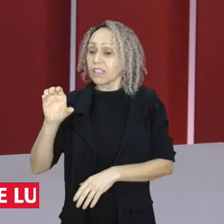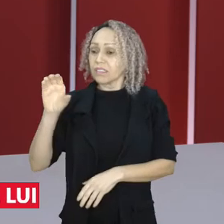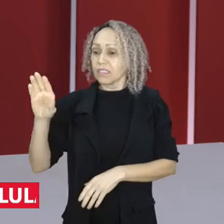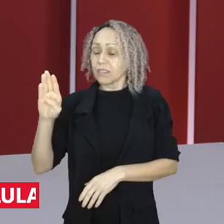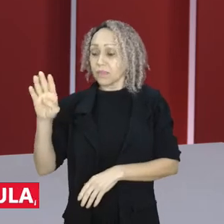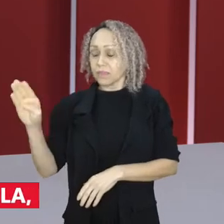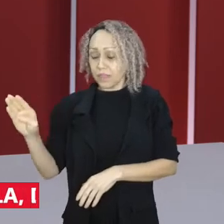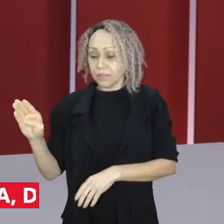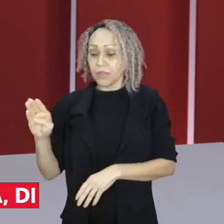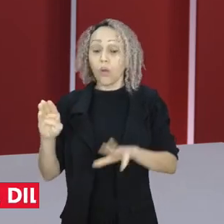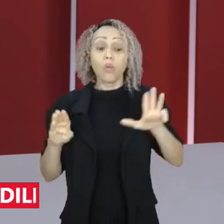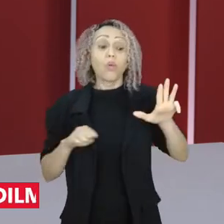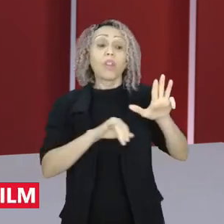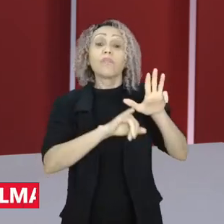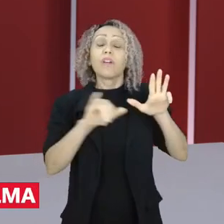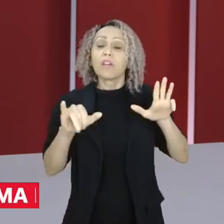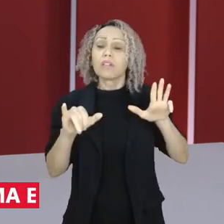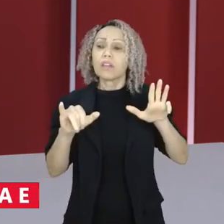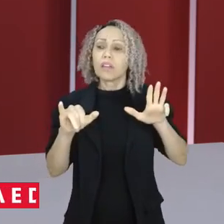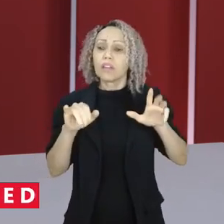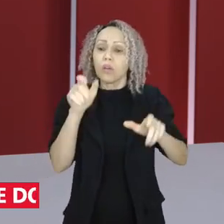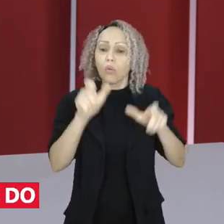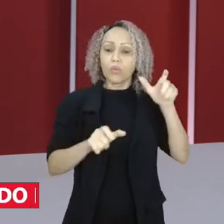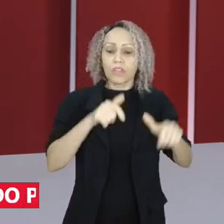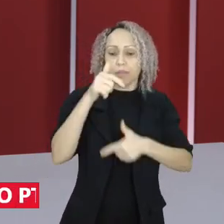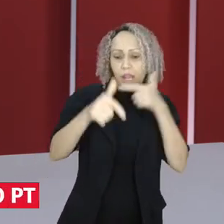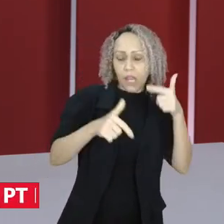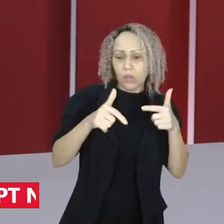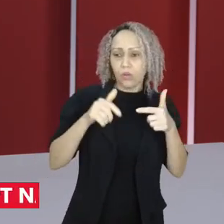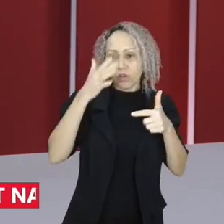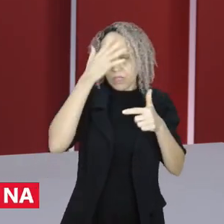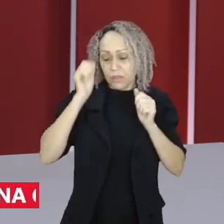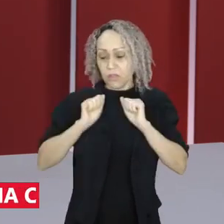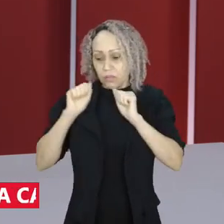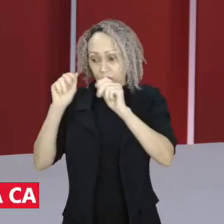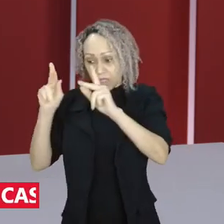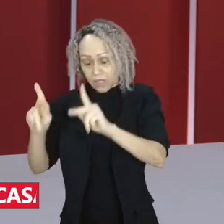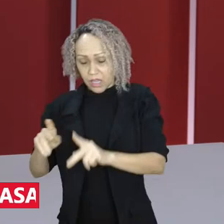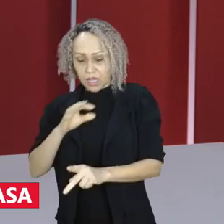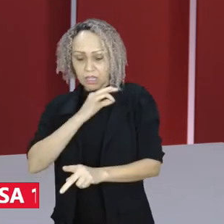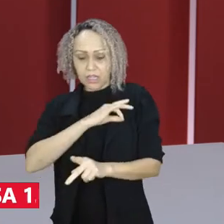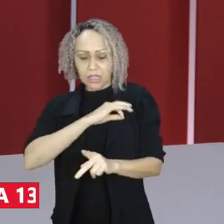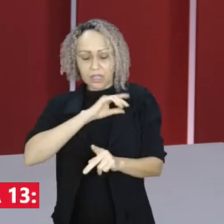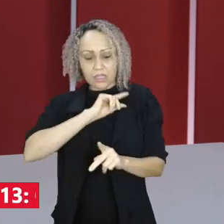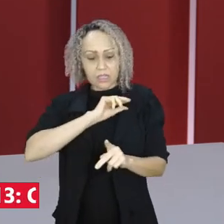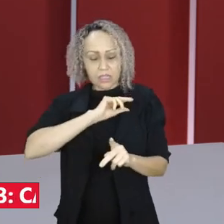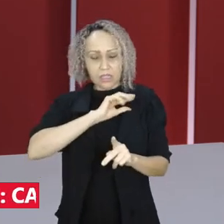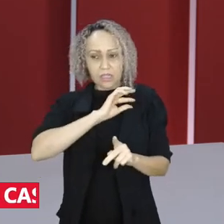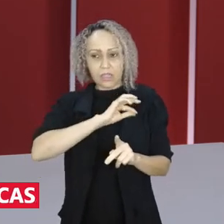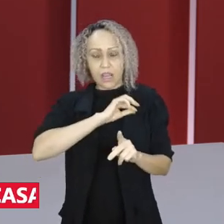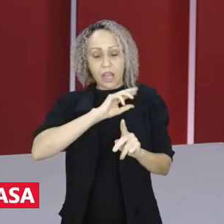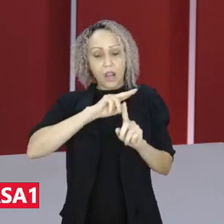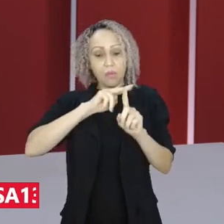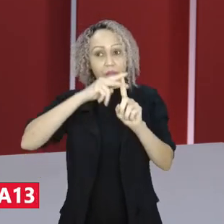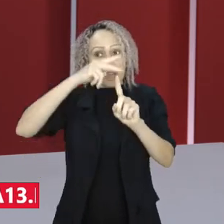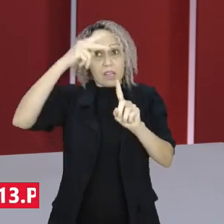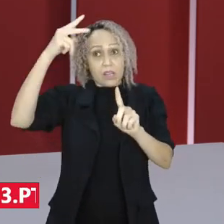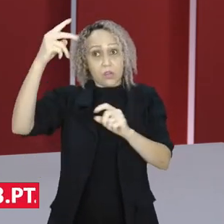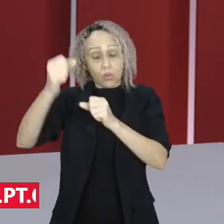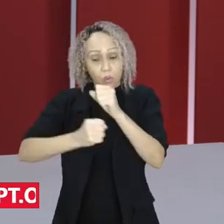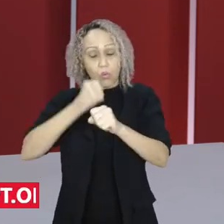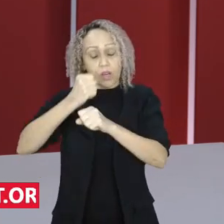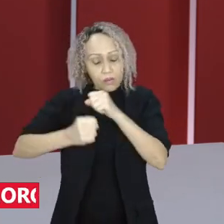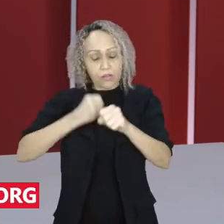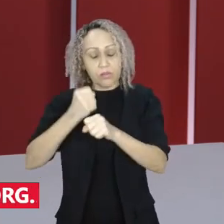e aposentados que ganham salário mínimo terão aumento real todo ano e que o crescimento do produto interno bruto será